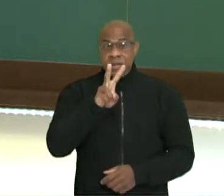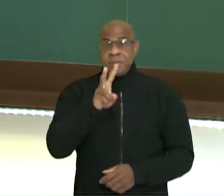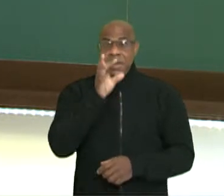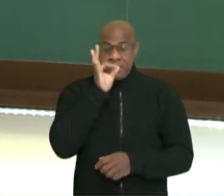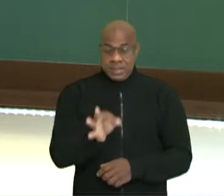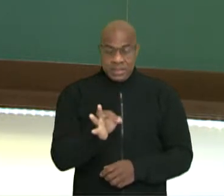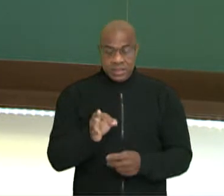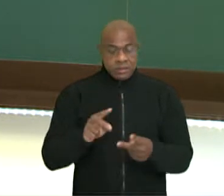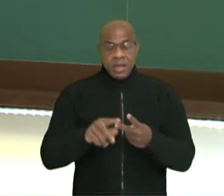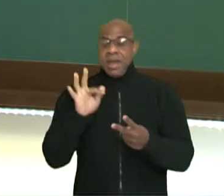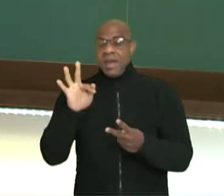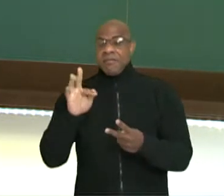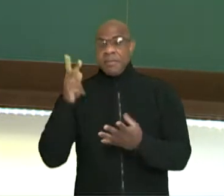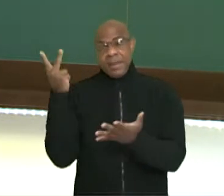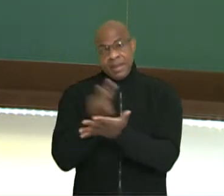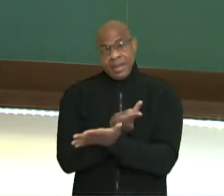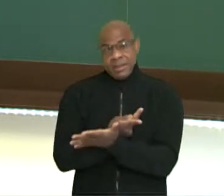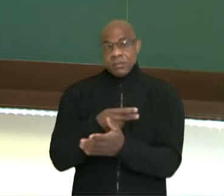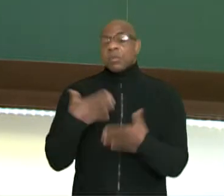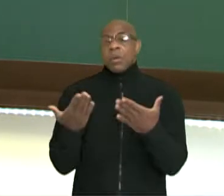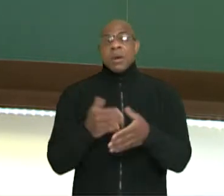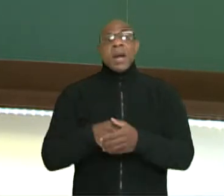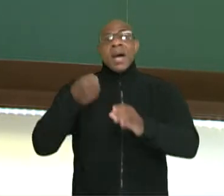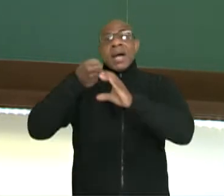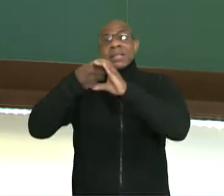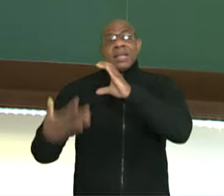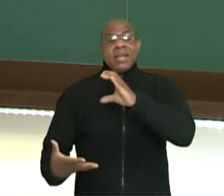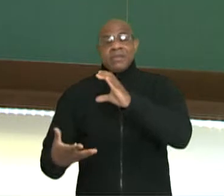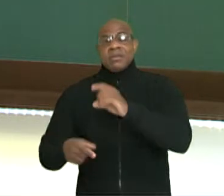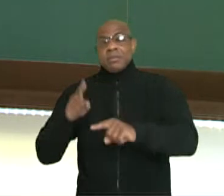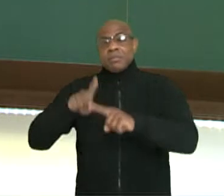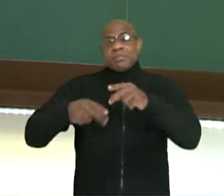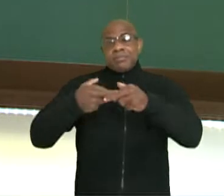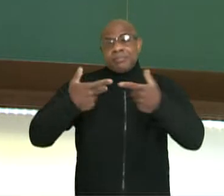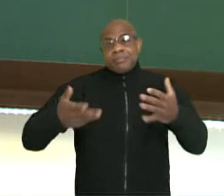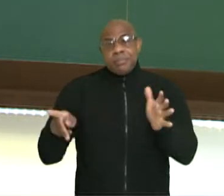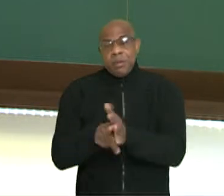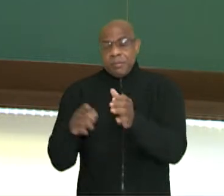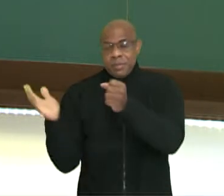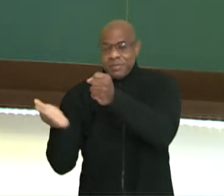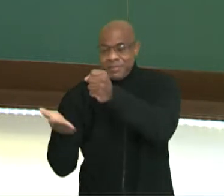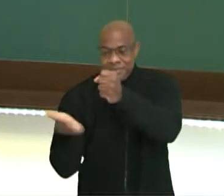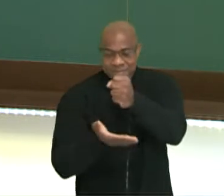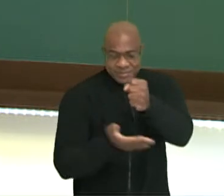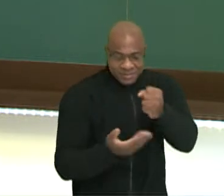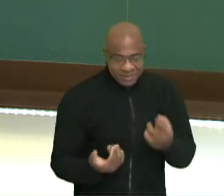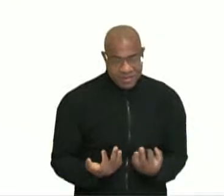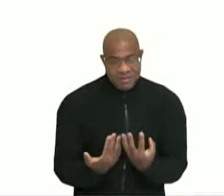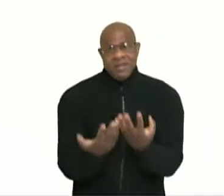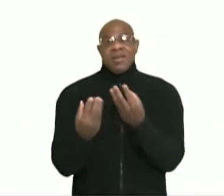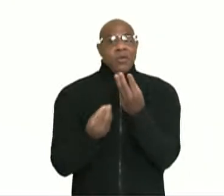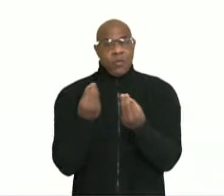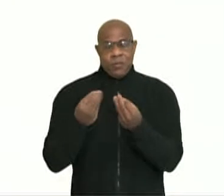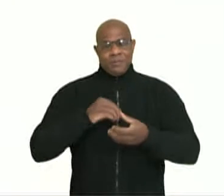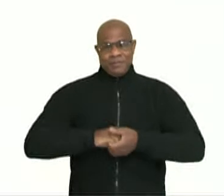e F para falso para características de produtos da safra. Lê aí e responde que eu já volto.